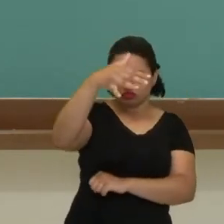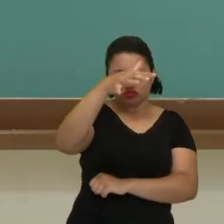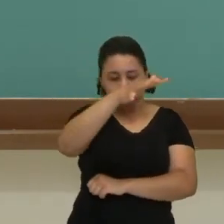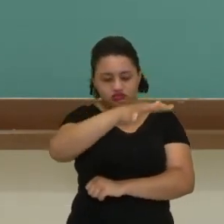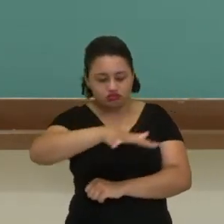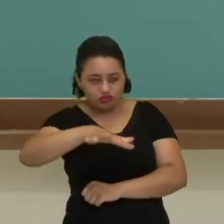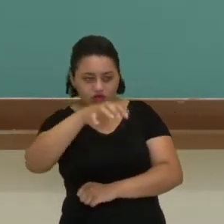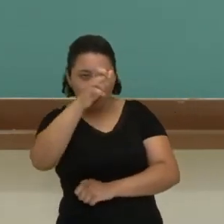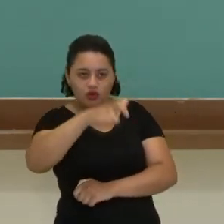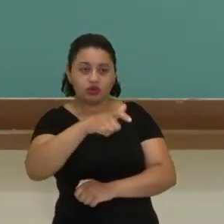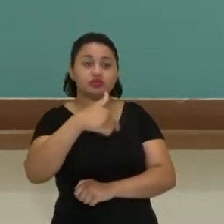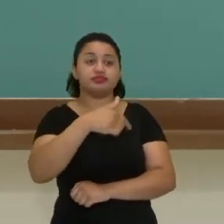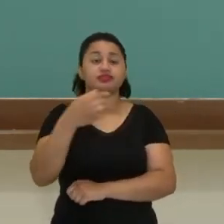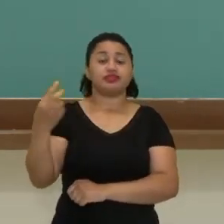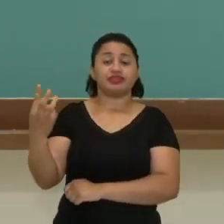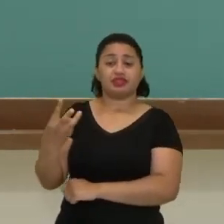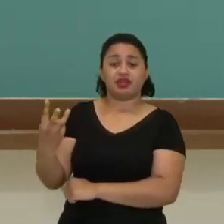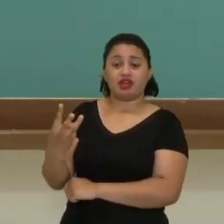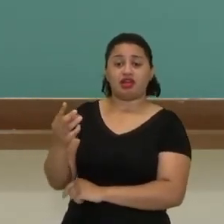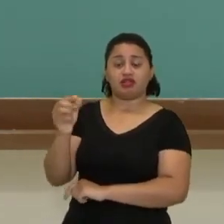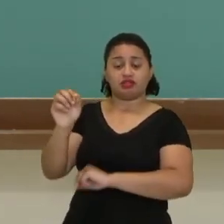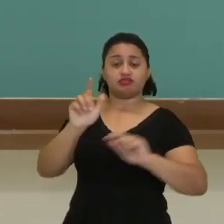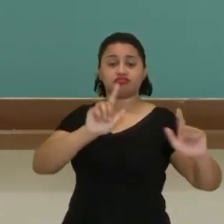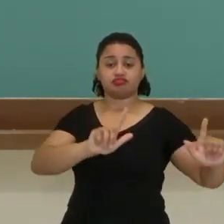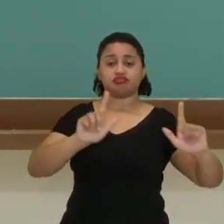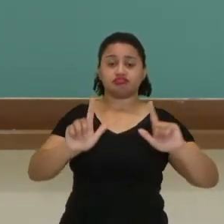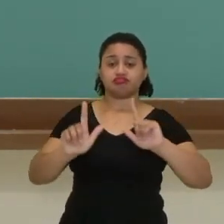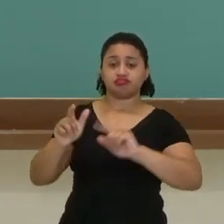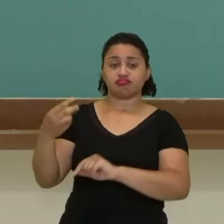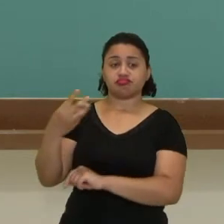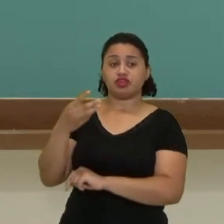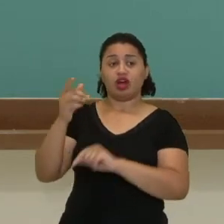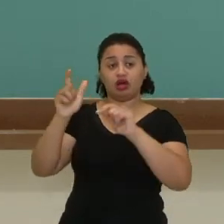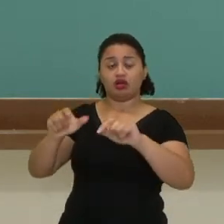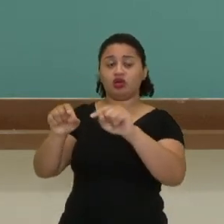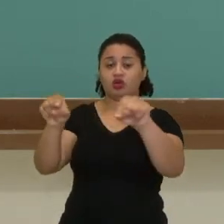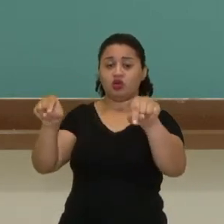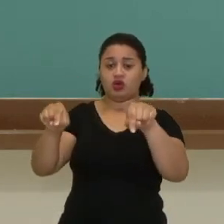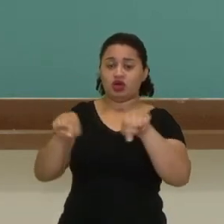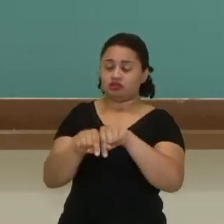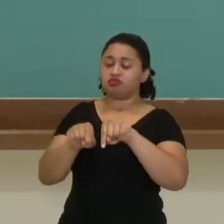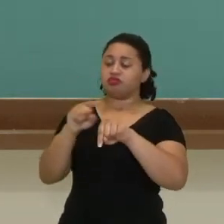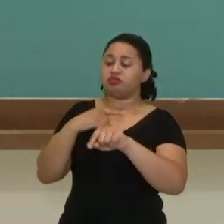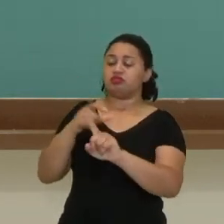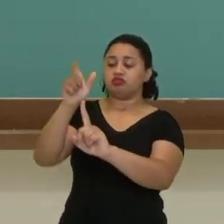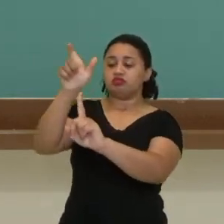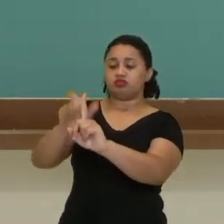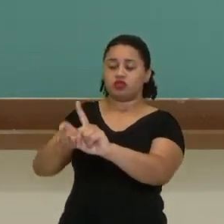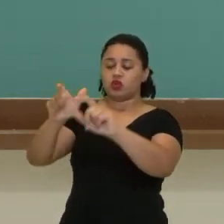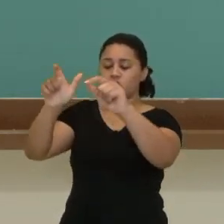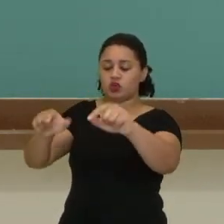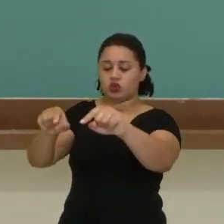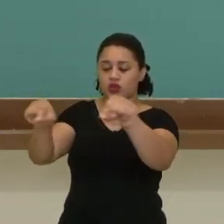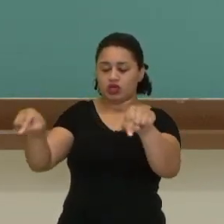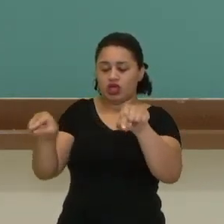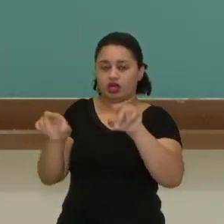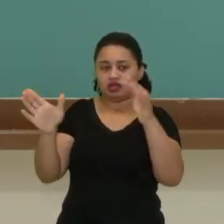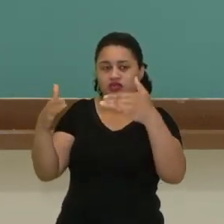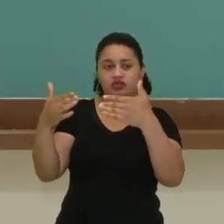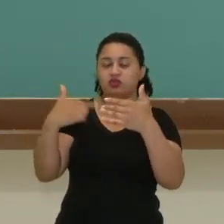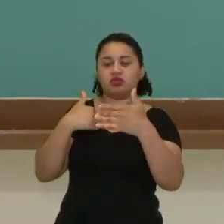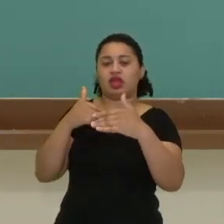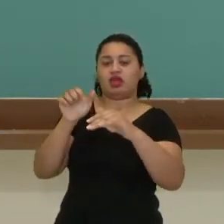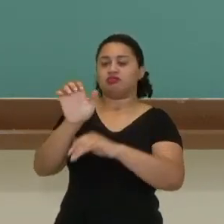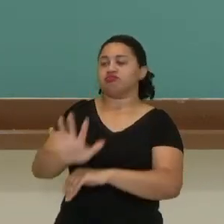né? A terceira obra, ela foi feita em ateliê, você tem um personagem dentro de algum local, você não tem uma